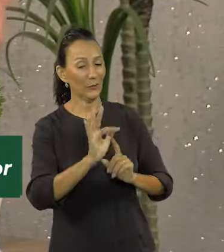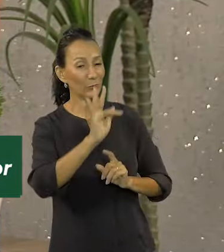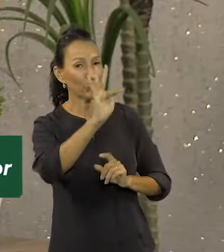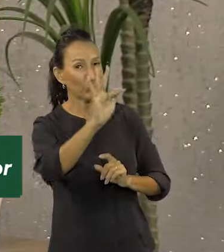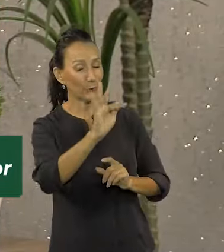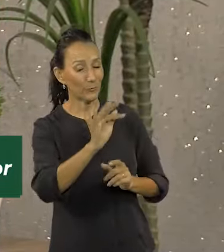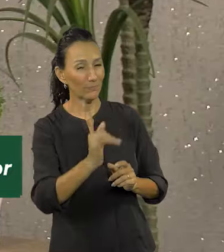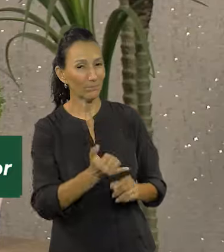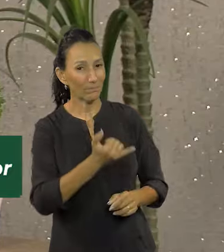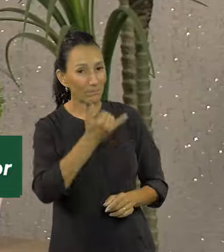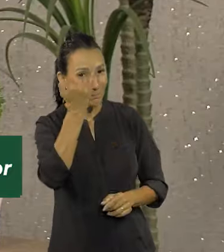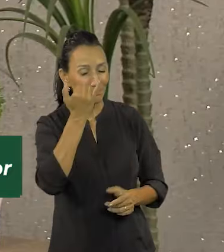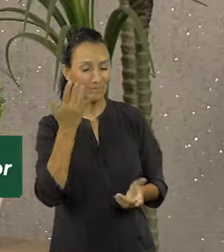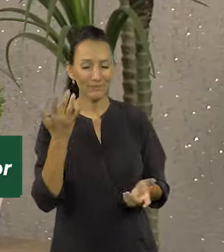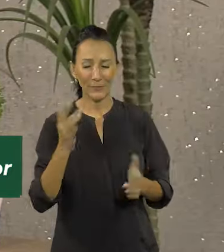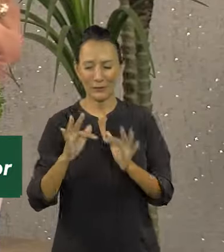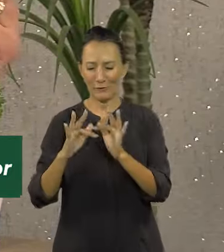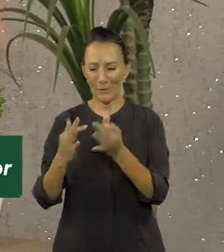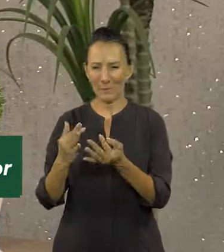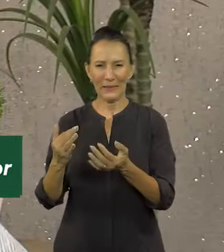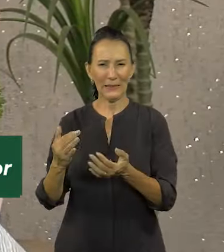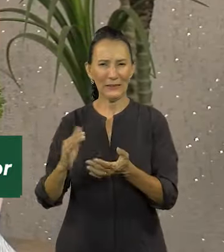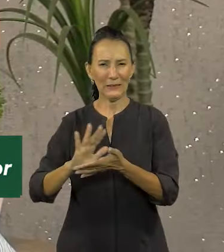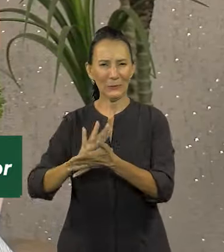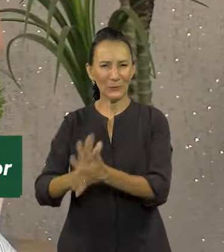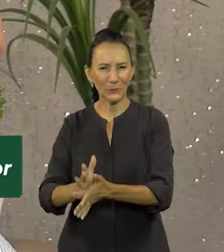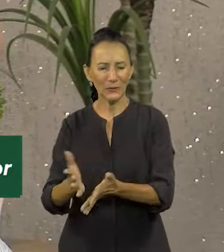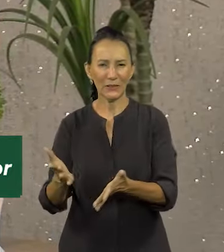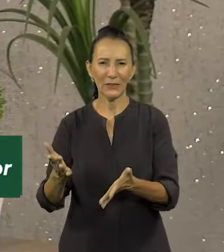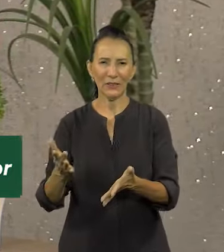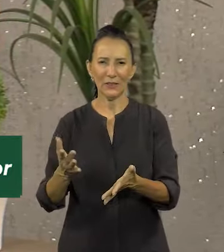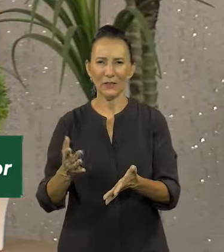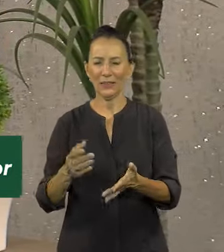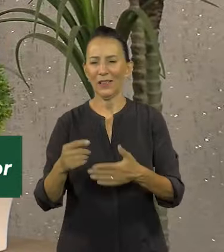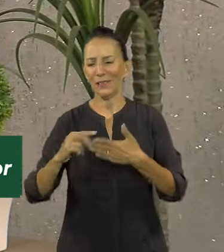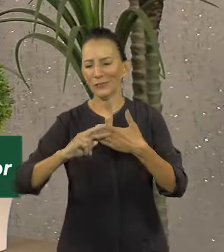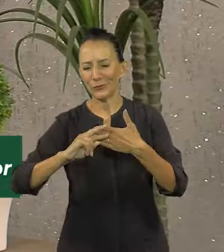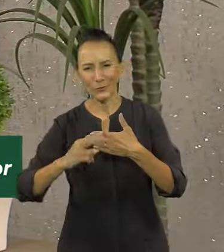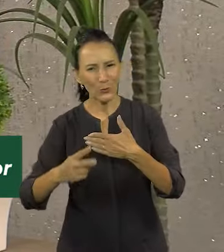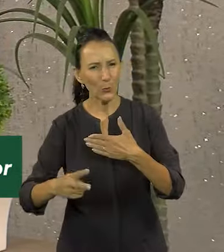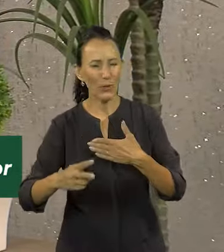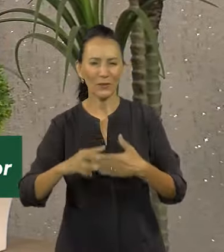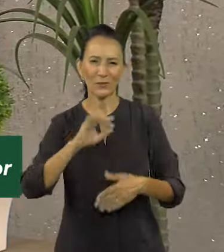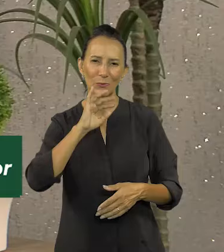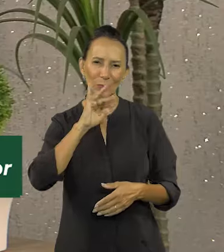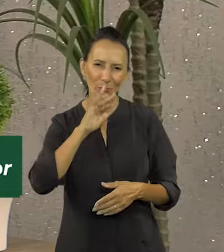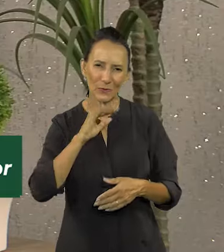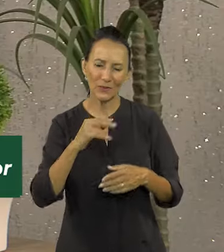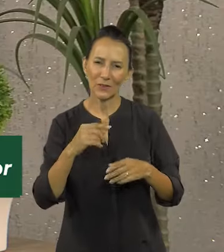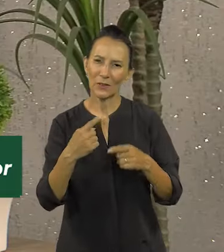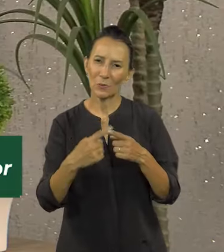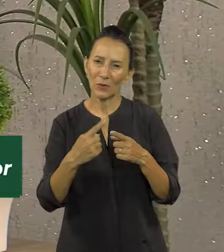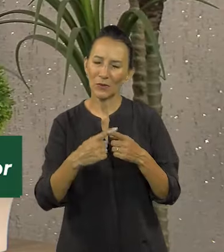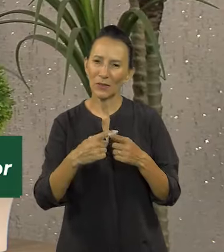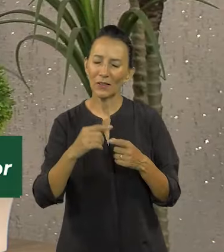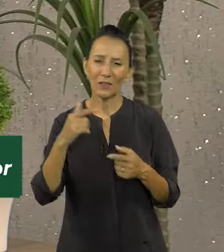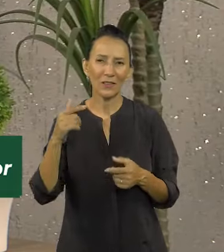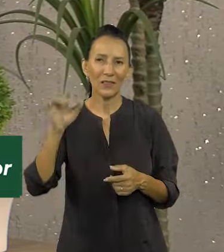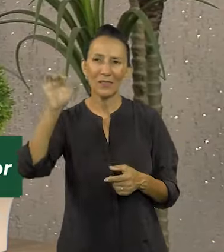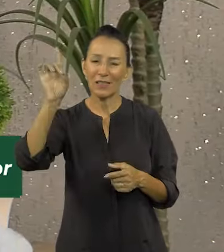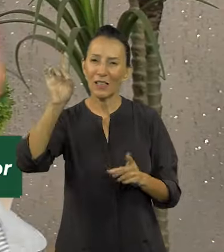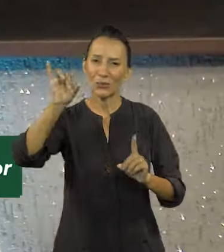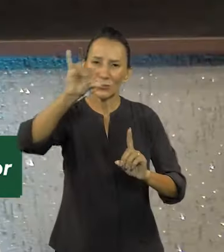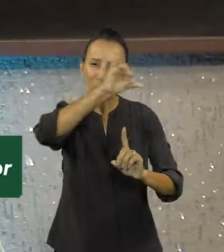futuro a família fica toda destruída todos começam a sofrer as consequências por causa da cobertura espiritual